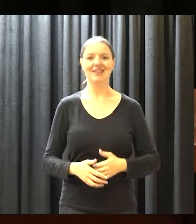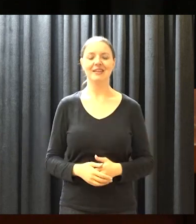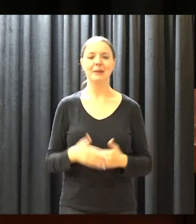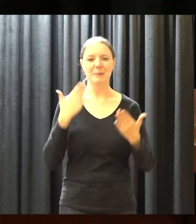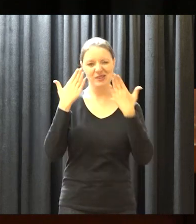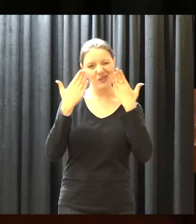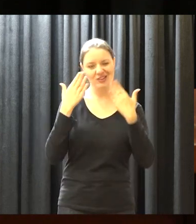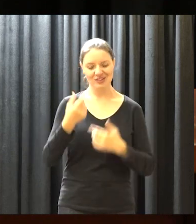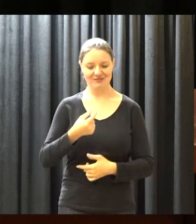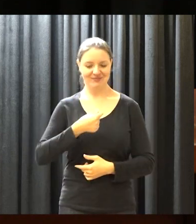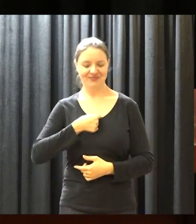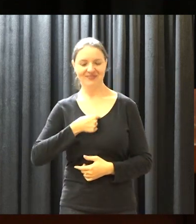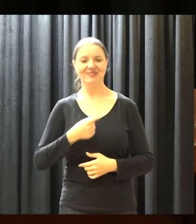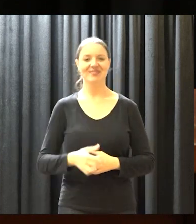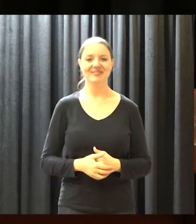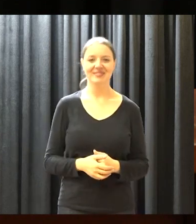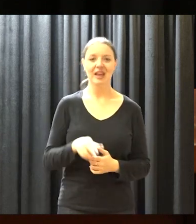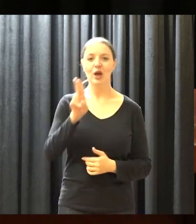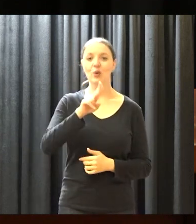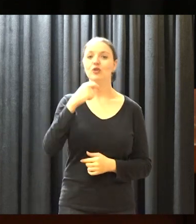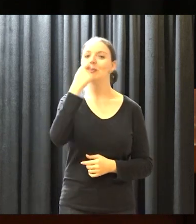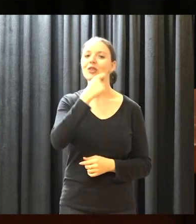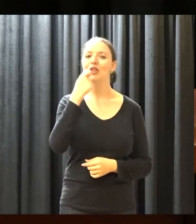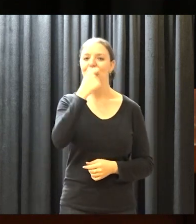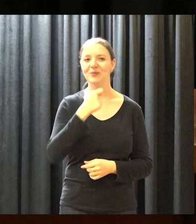psicologia. E uso um batom.